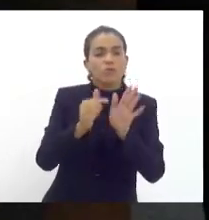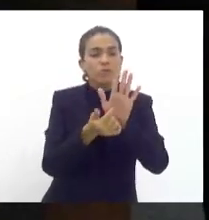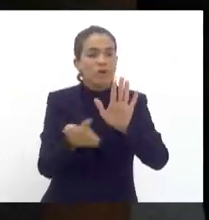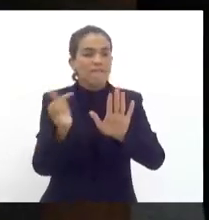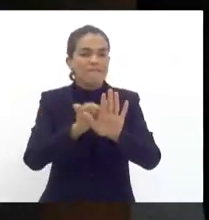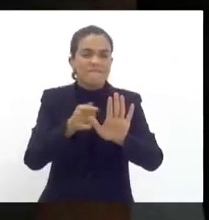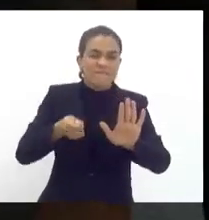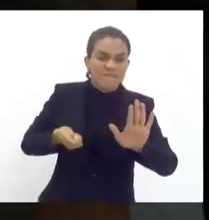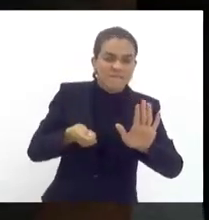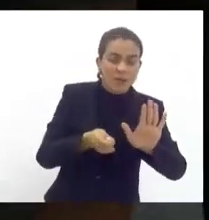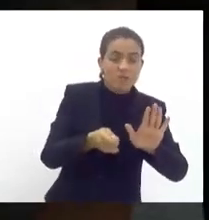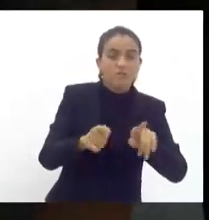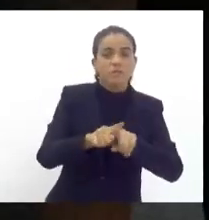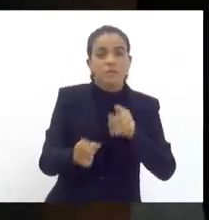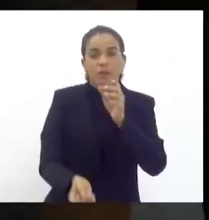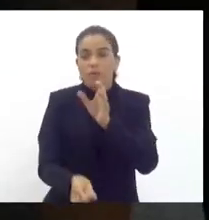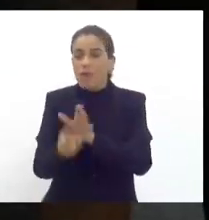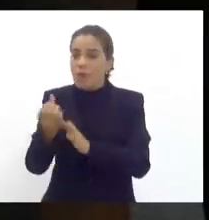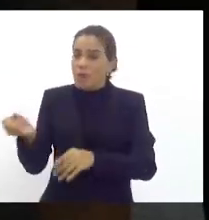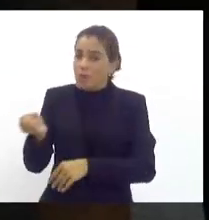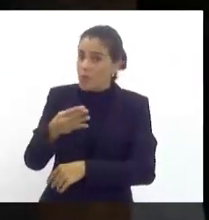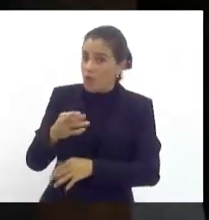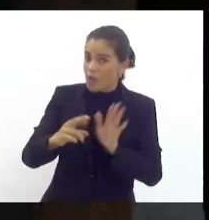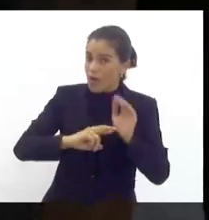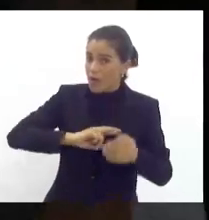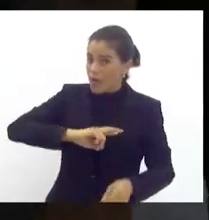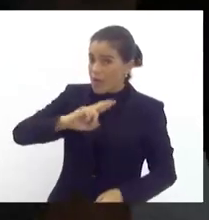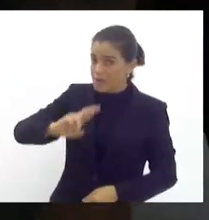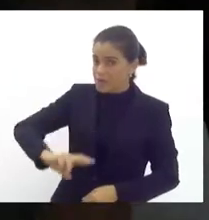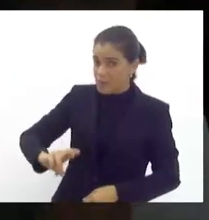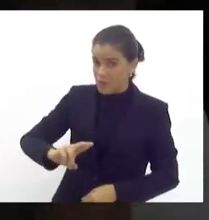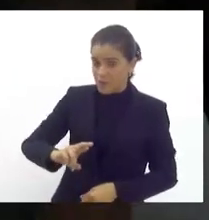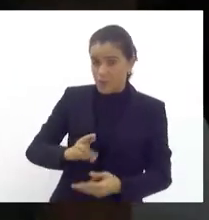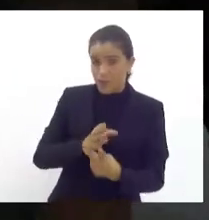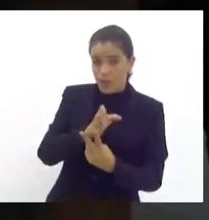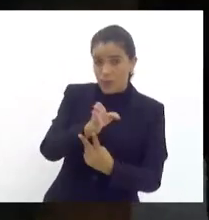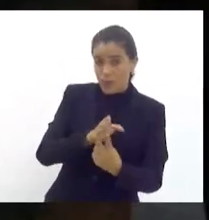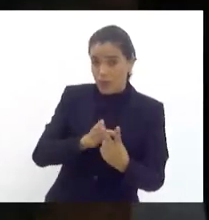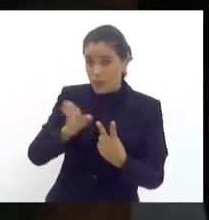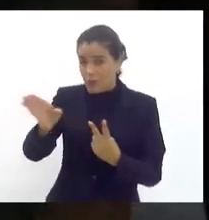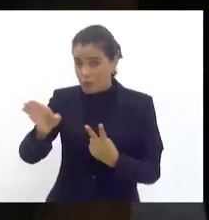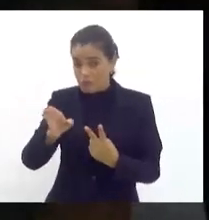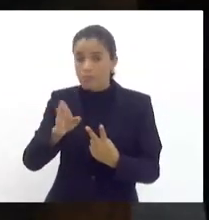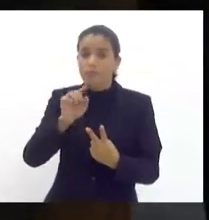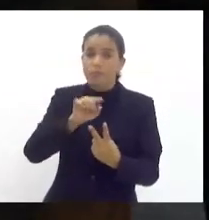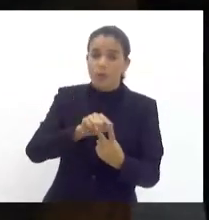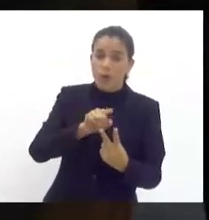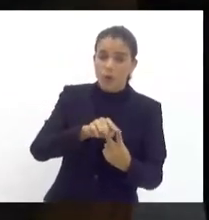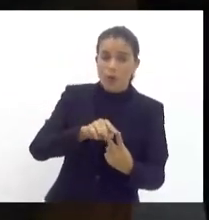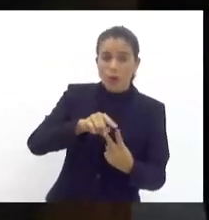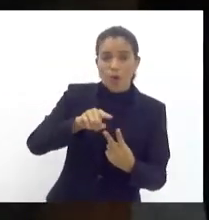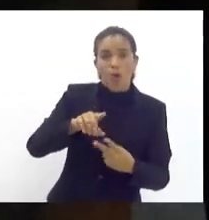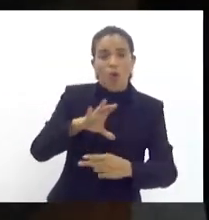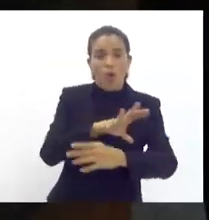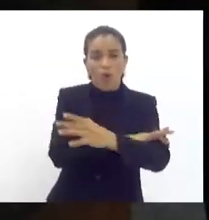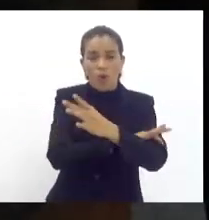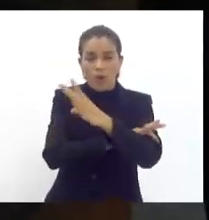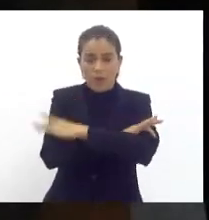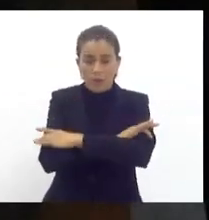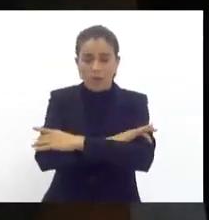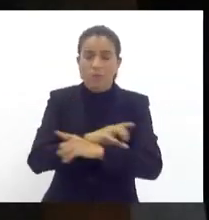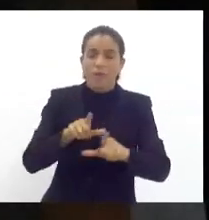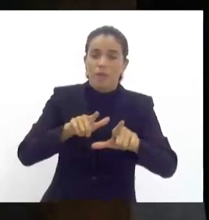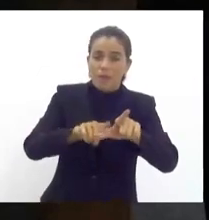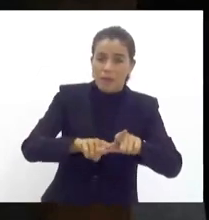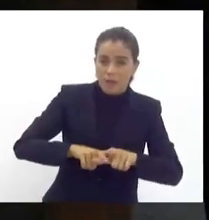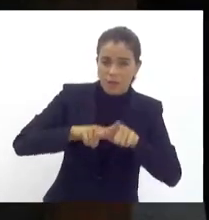forçado fundar uma nova religião duas grandes Vertentes religiosas que são o Candomblé e a